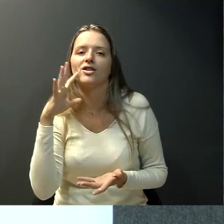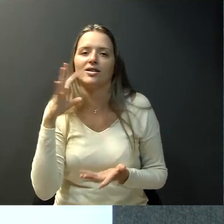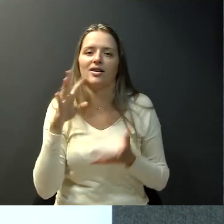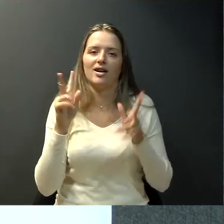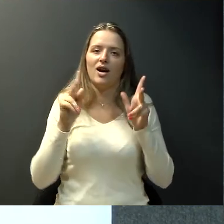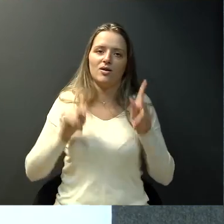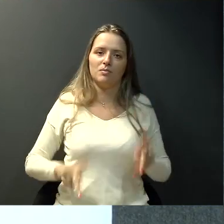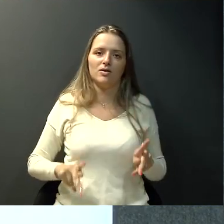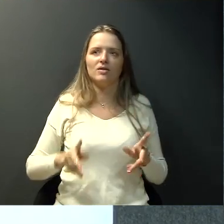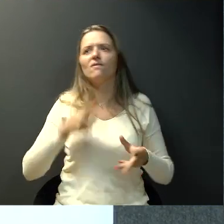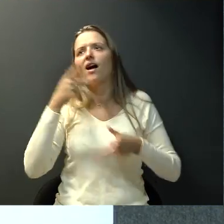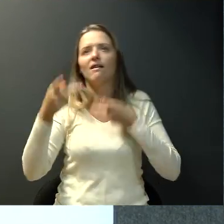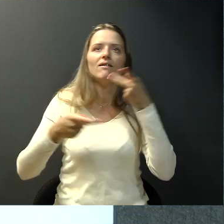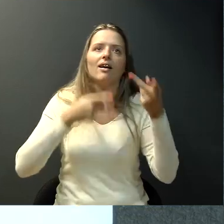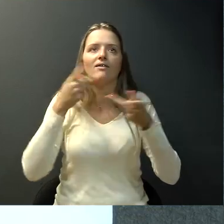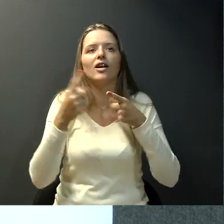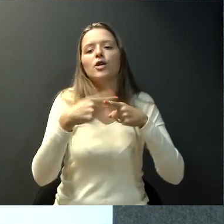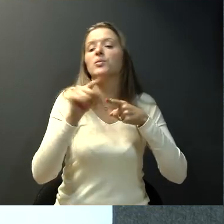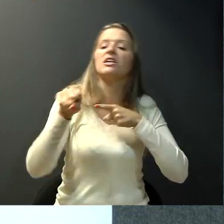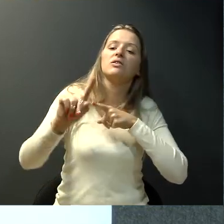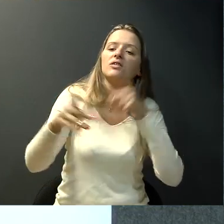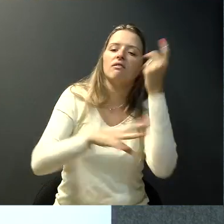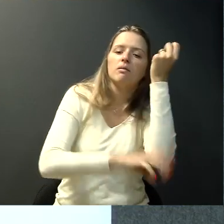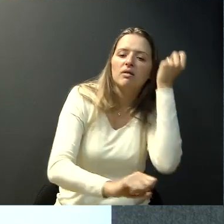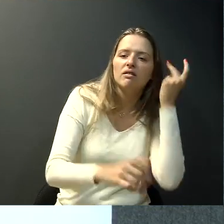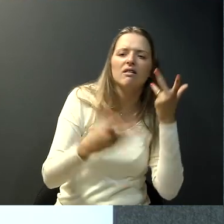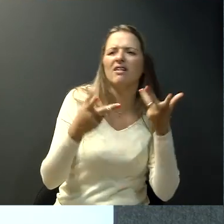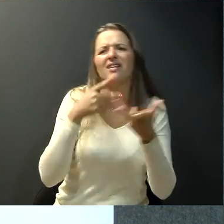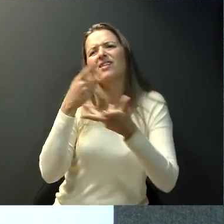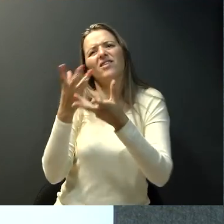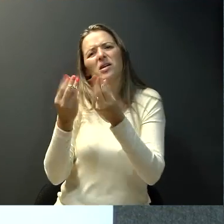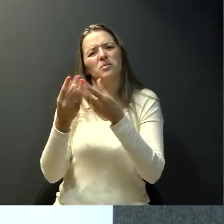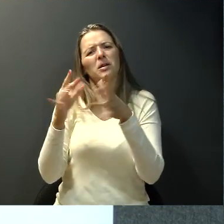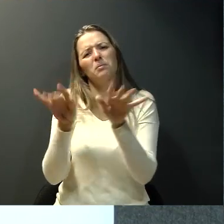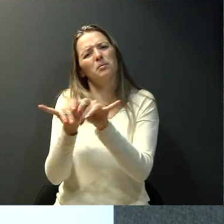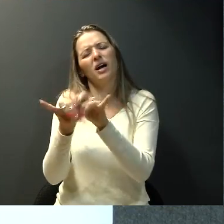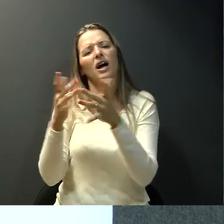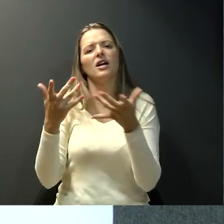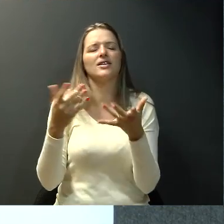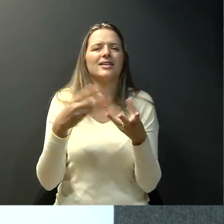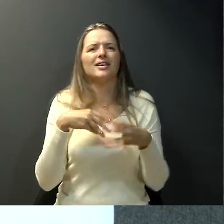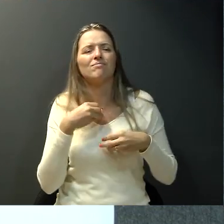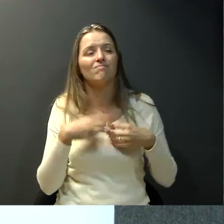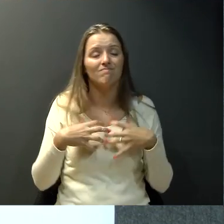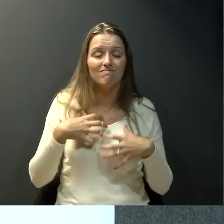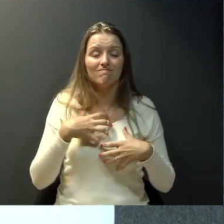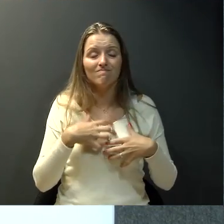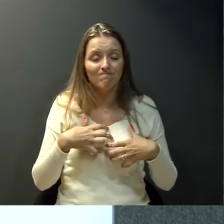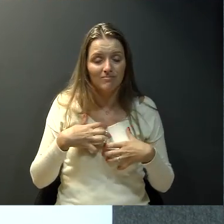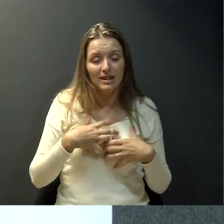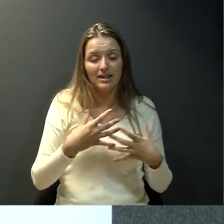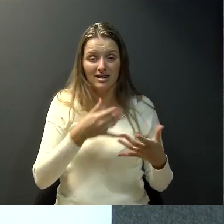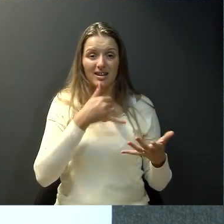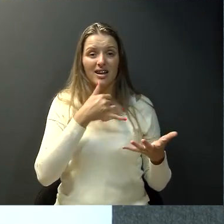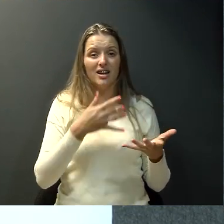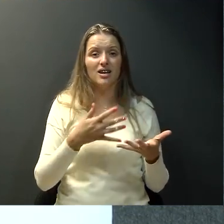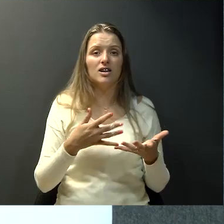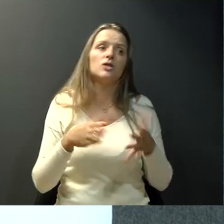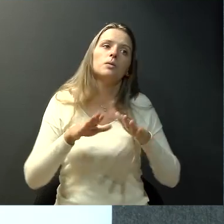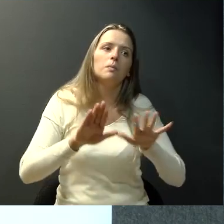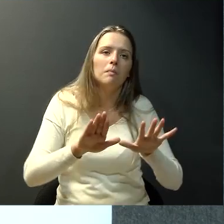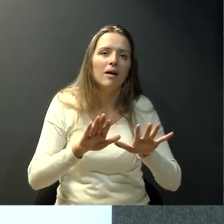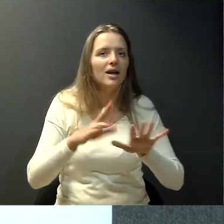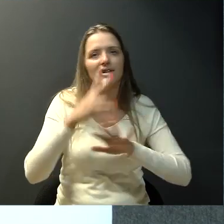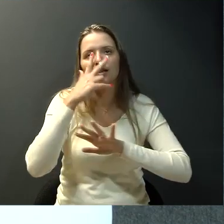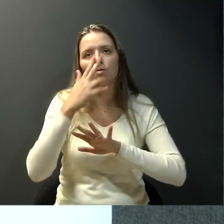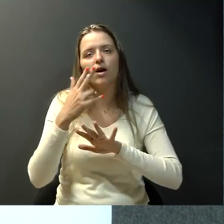as pessoas te falam bastante coisa, porque tu não abortou, sabe? É muita coisa que tu ouve que magoa as pessoas, né? Mas assim, ao